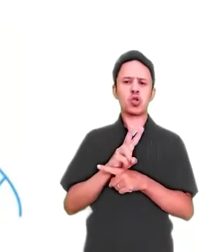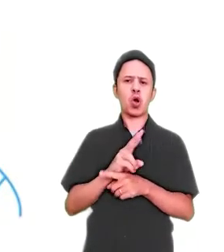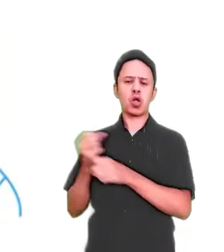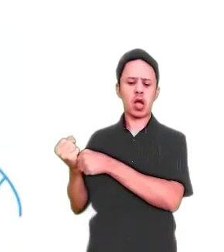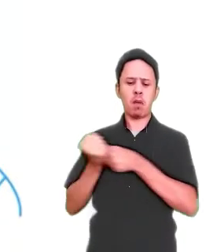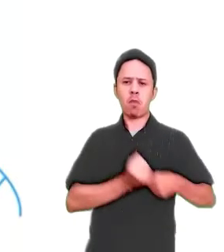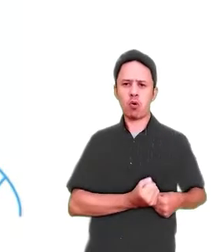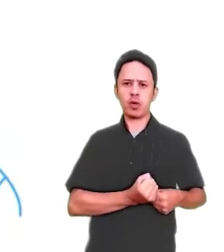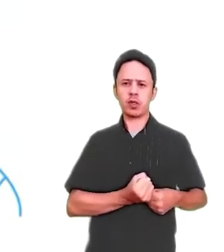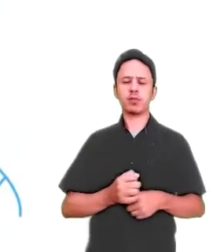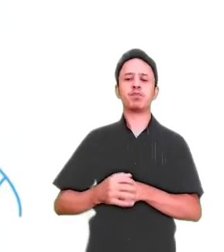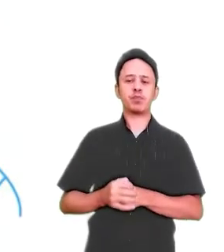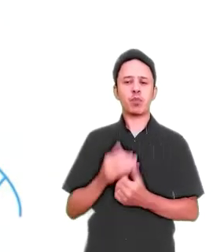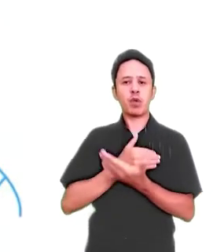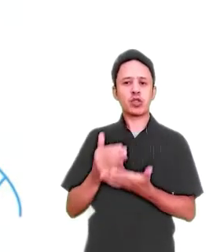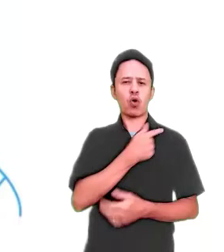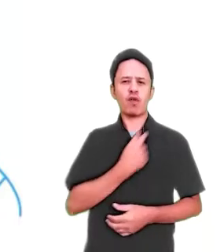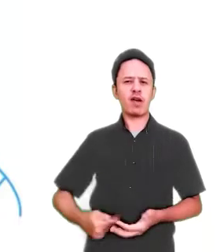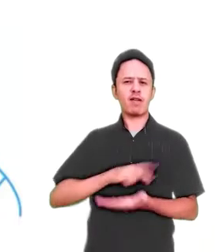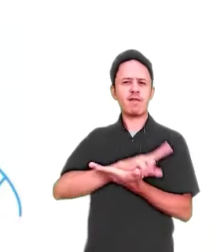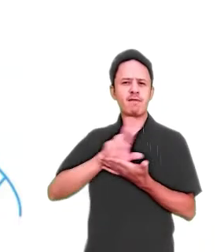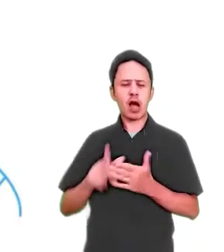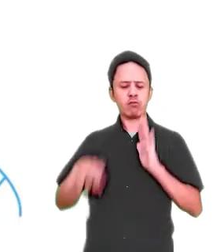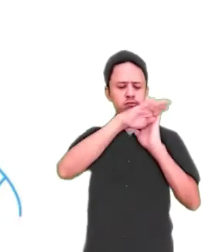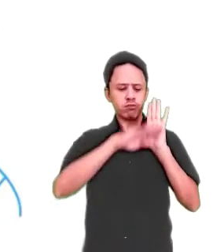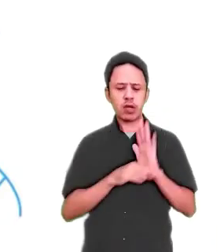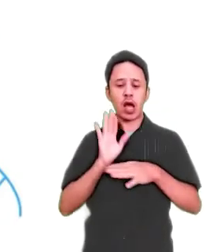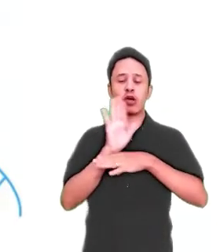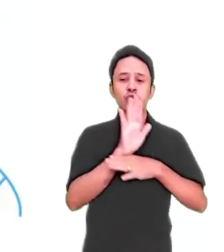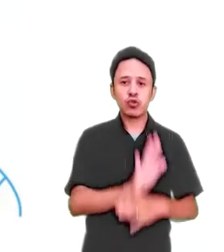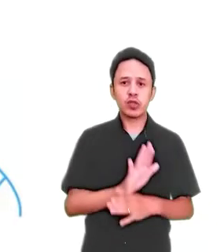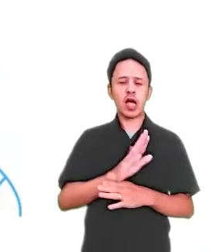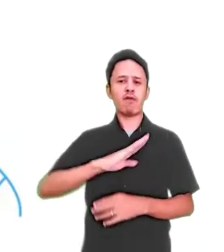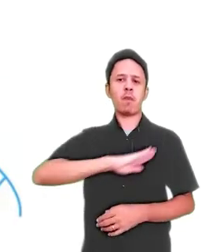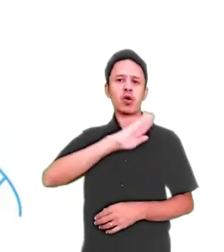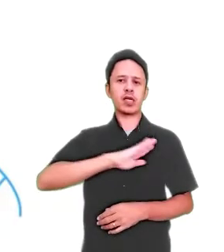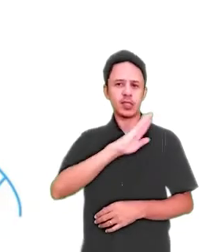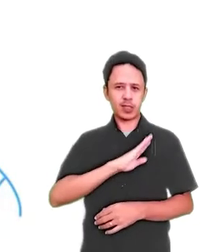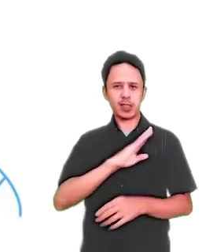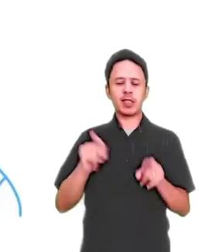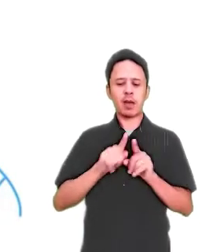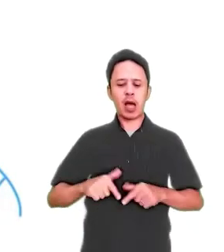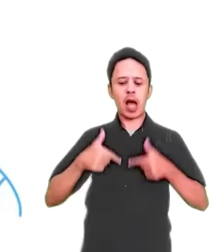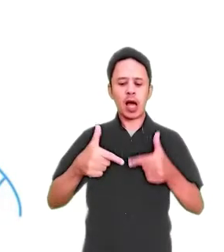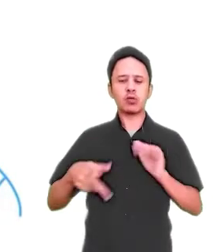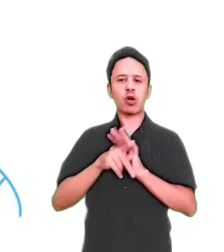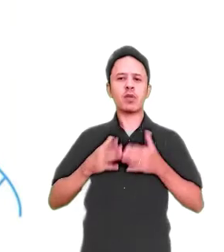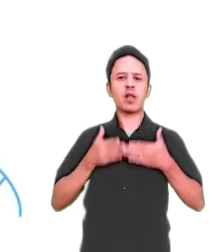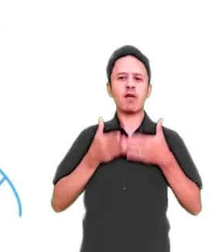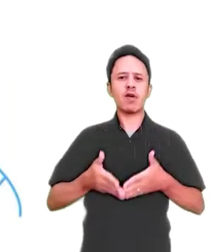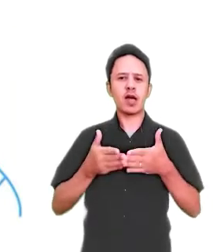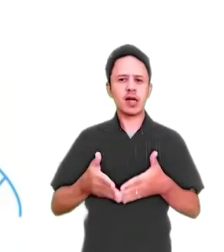em inglês a Commonwealth, e iniciou seu governo com várias medidas que favoreciam a burguesia, como os chamados Atos de Navegação, aprovados